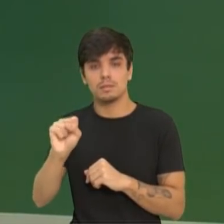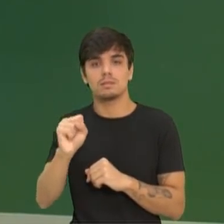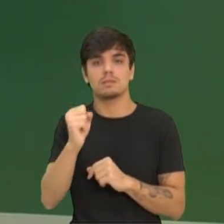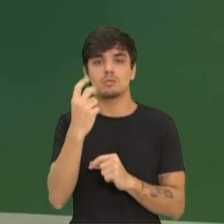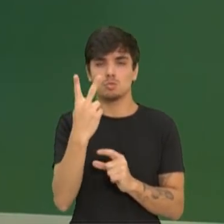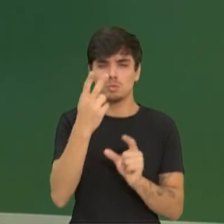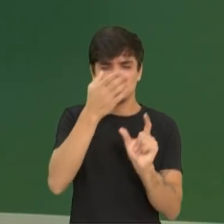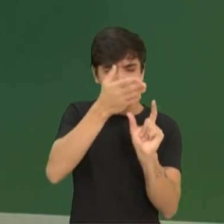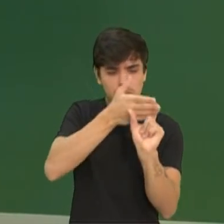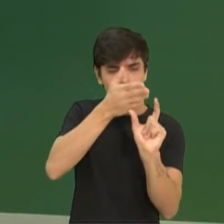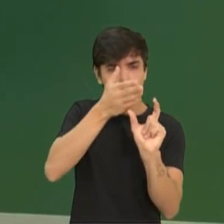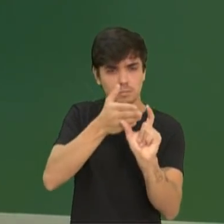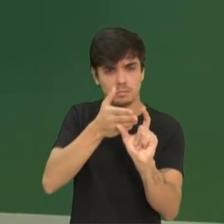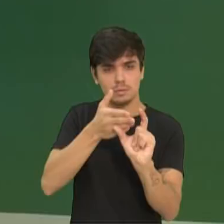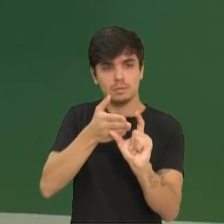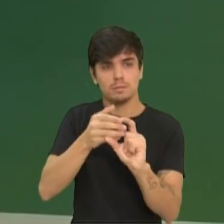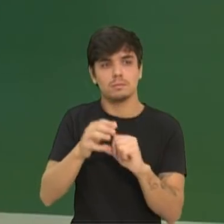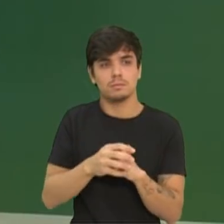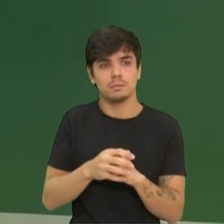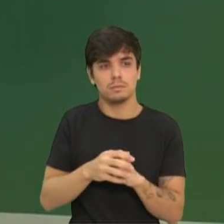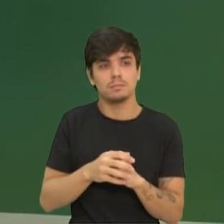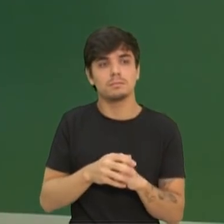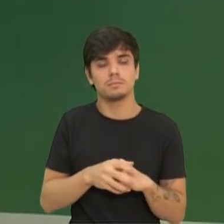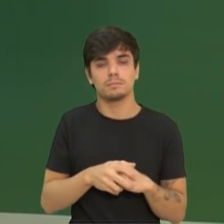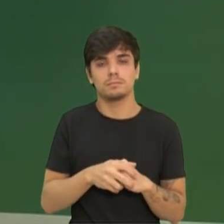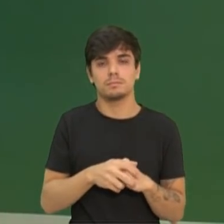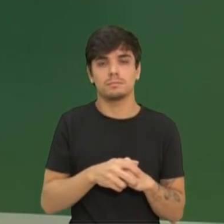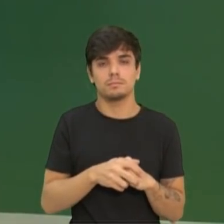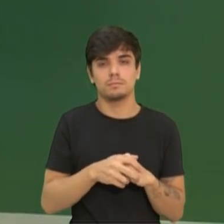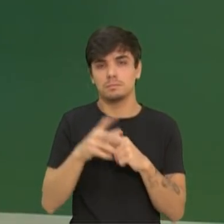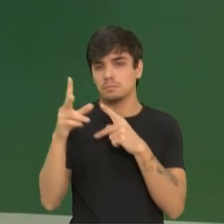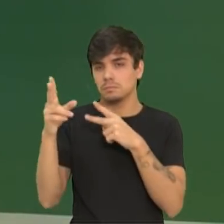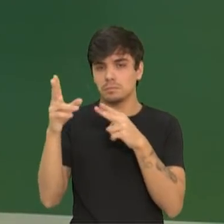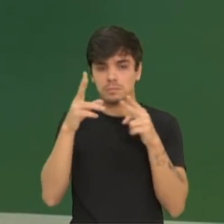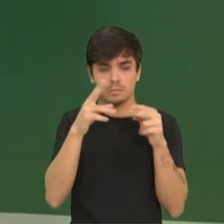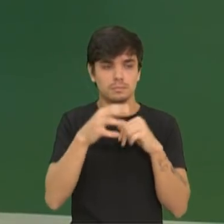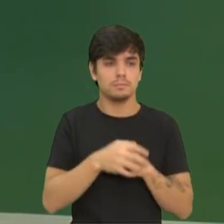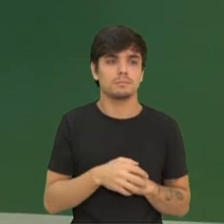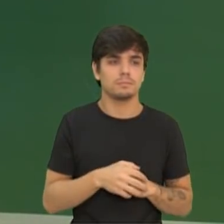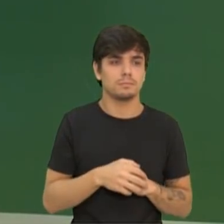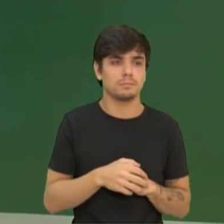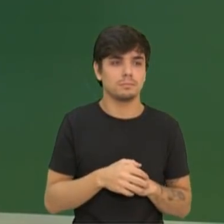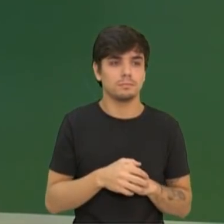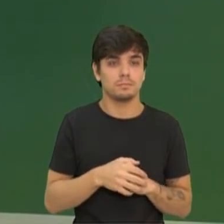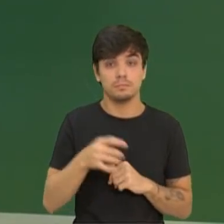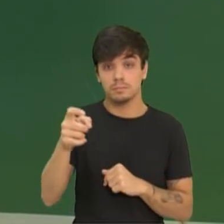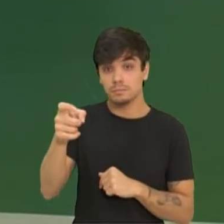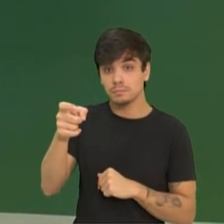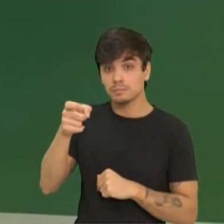bi é uma sílaba, o cips é outra. Mesma coisa em tríceps, duas sílabas.